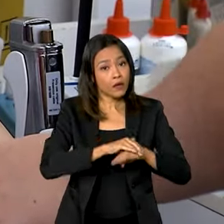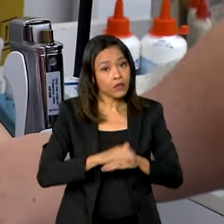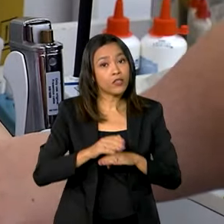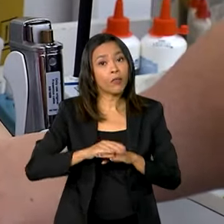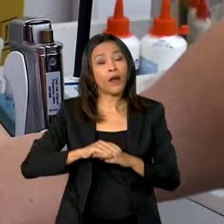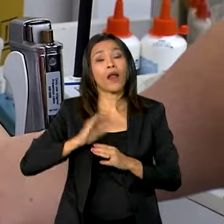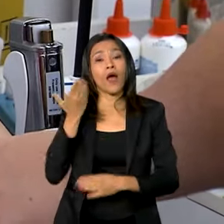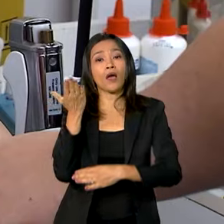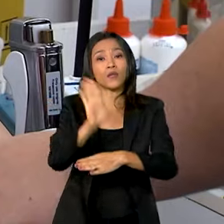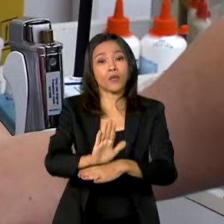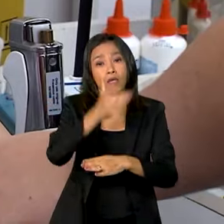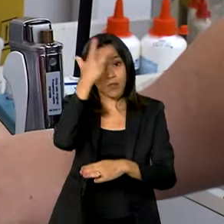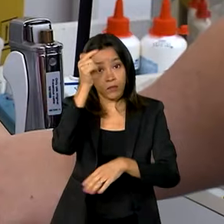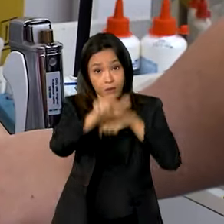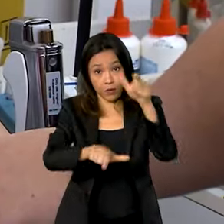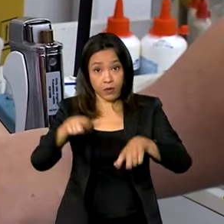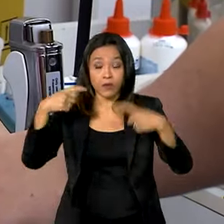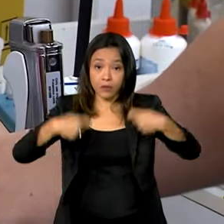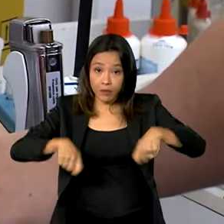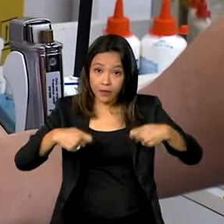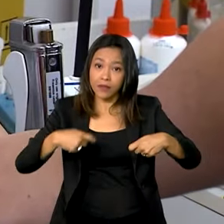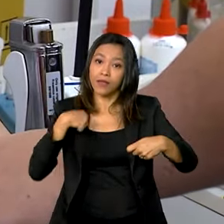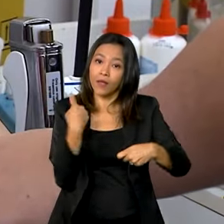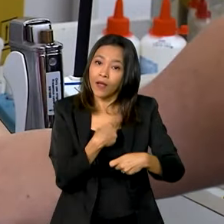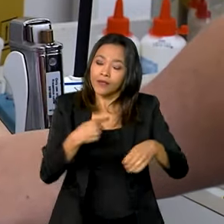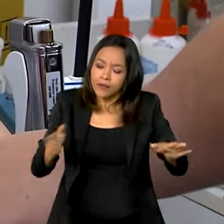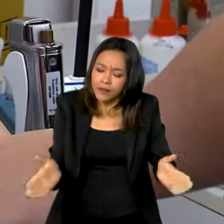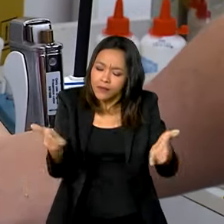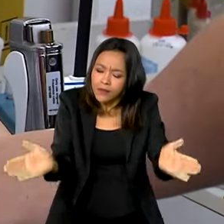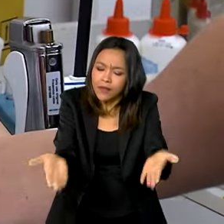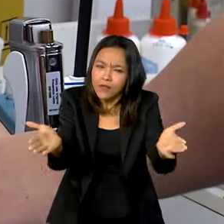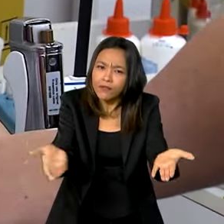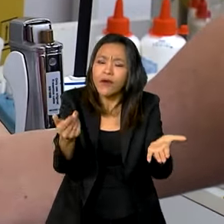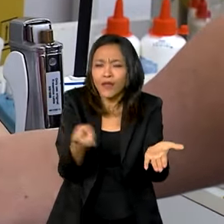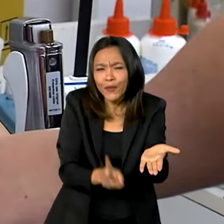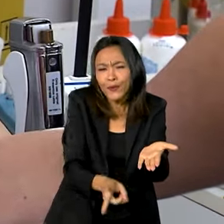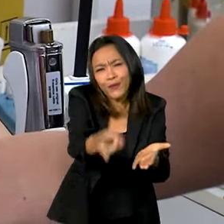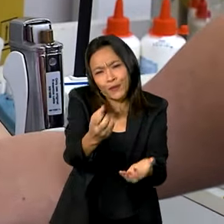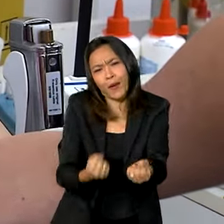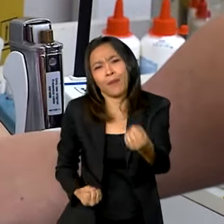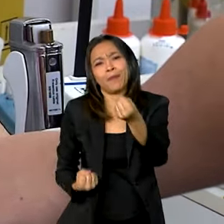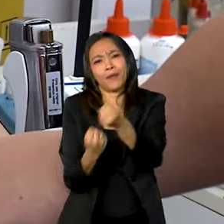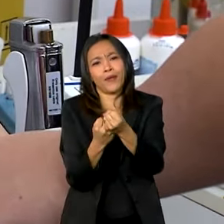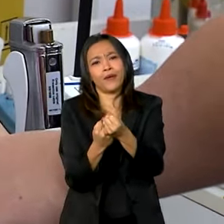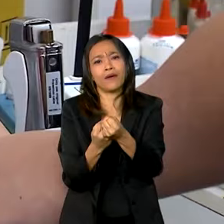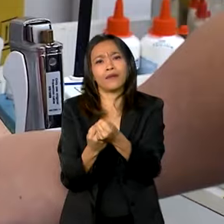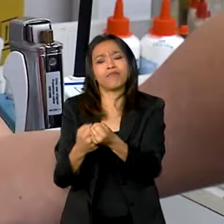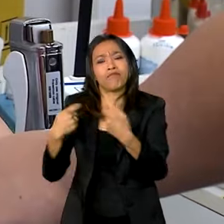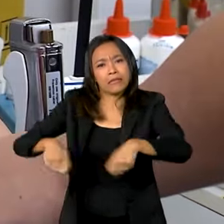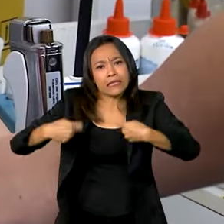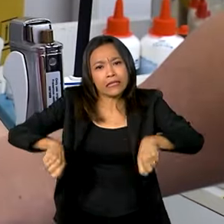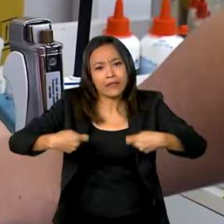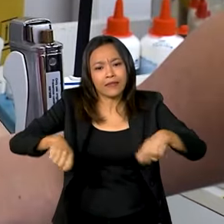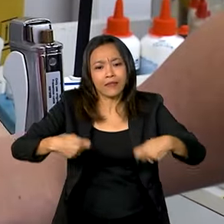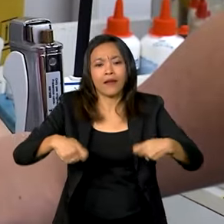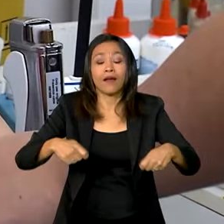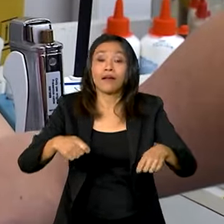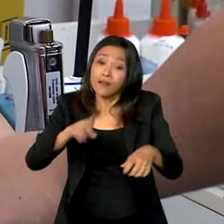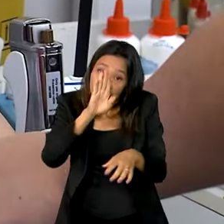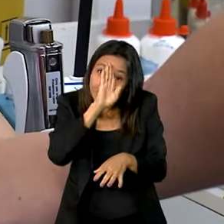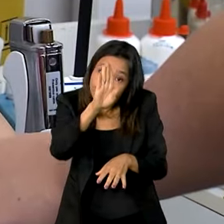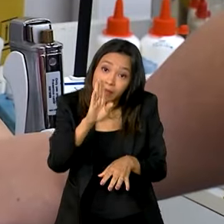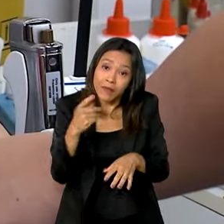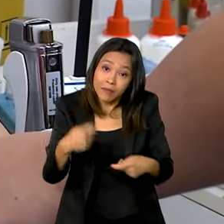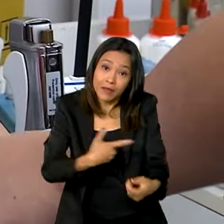né, que estão precisando. Então a gente sempre tem que incentivar e continuar apoiando elas onde elas precisarem, ainda mais quando esse precisar é